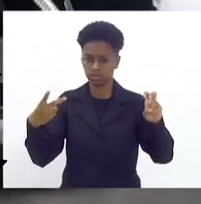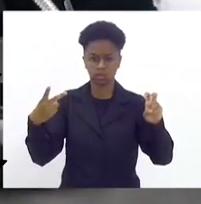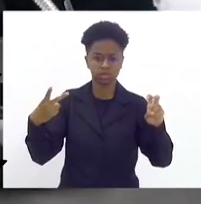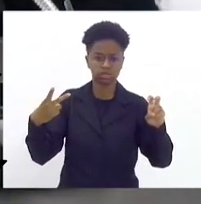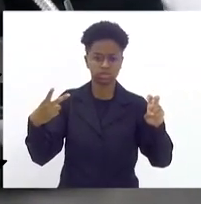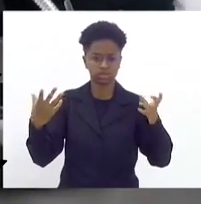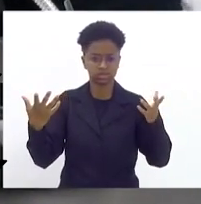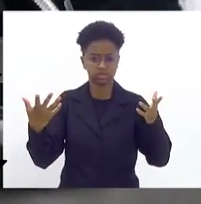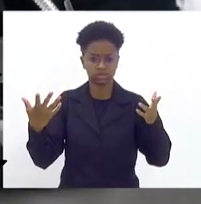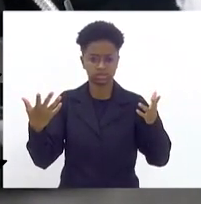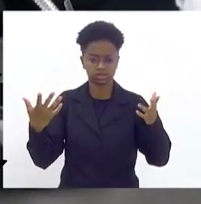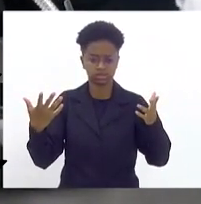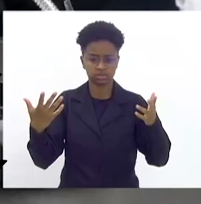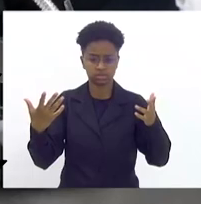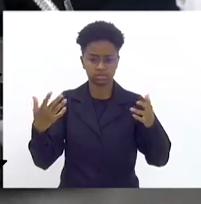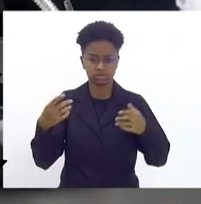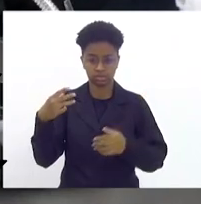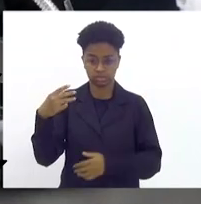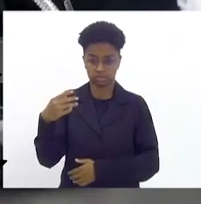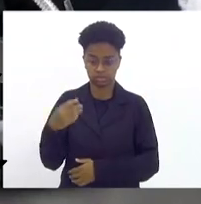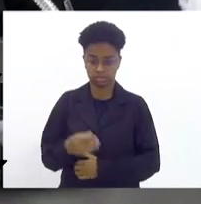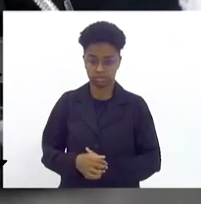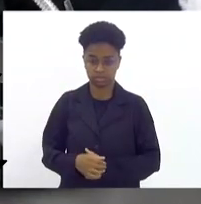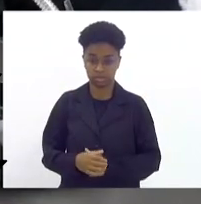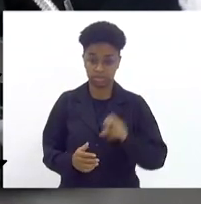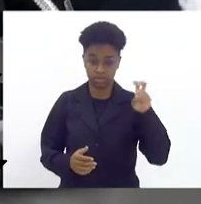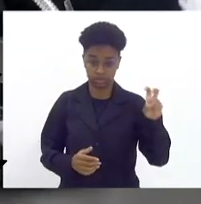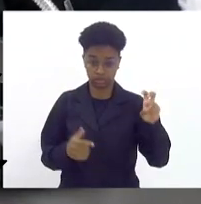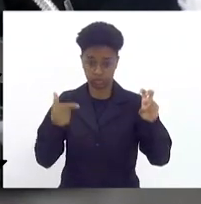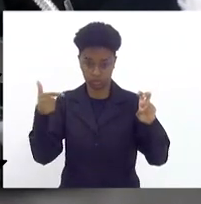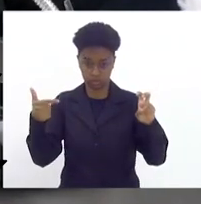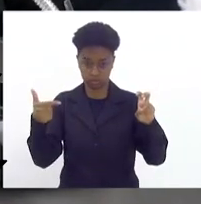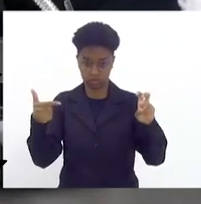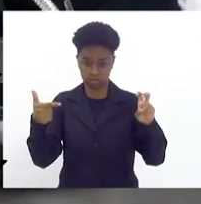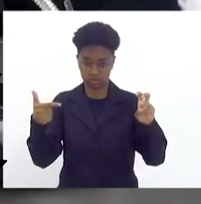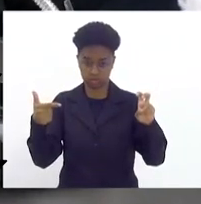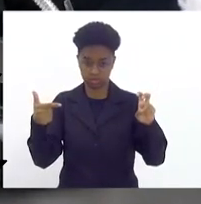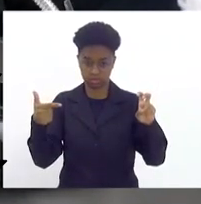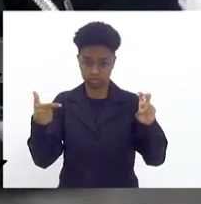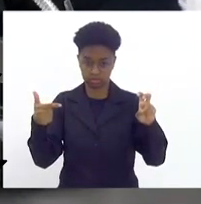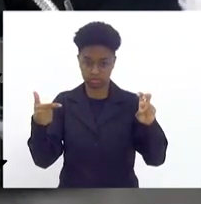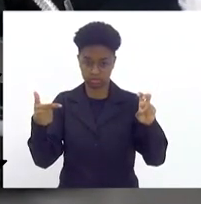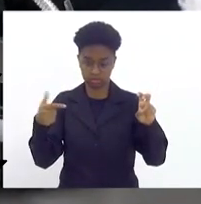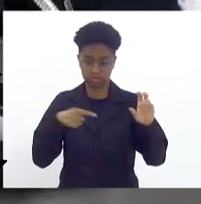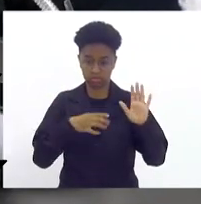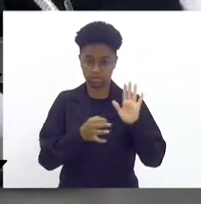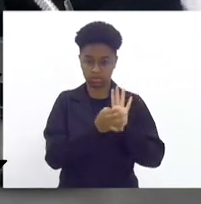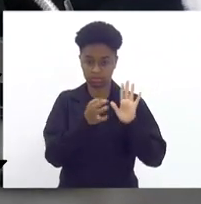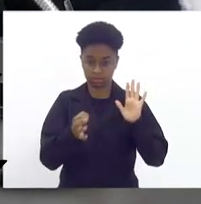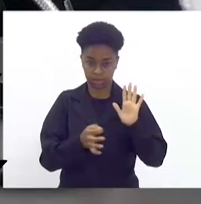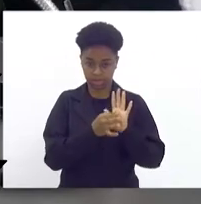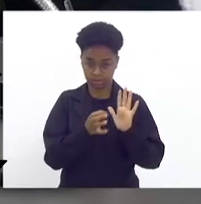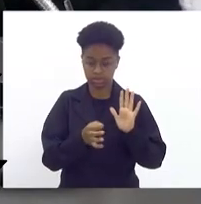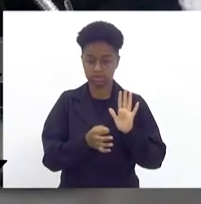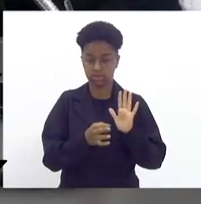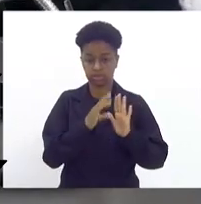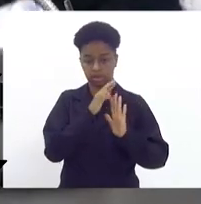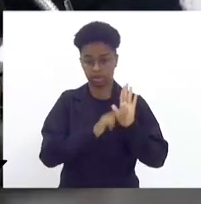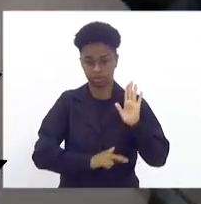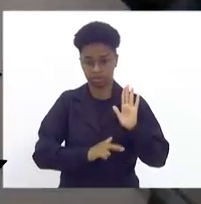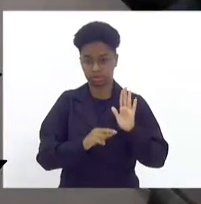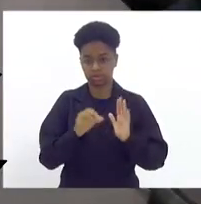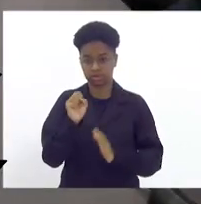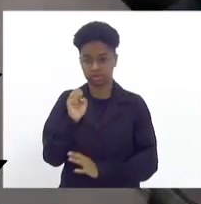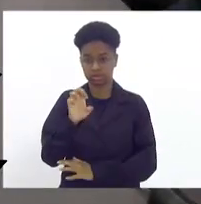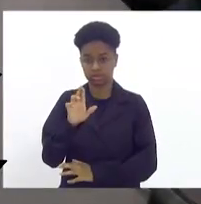divergência. Verônica então, e... Então, por 5-2, venceu o parecer do relator, deputado doutor Serginho.